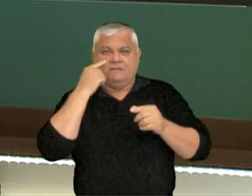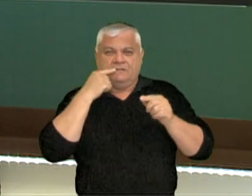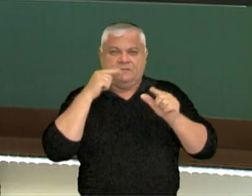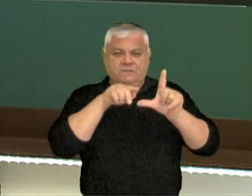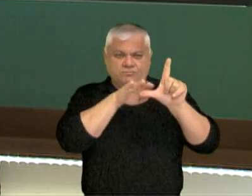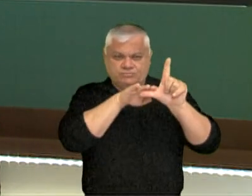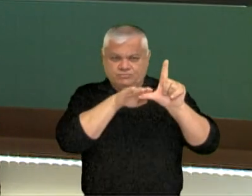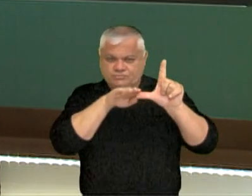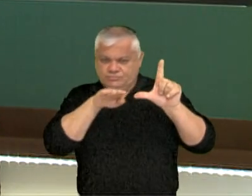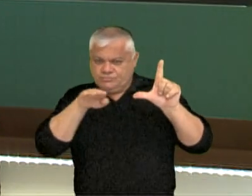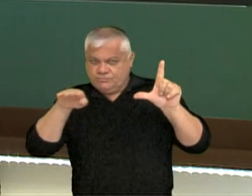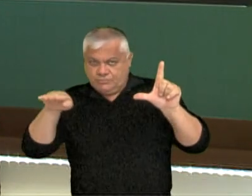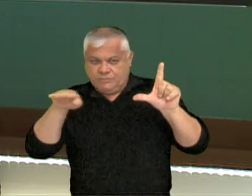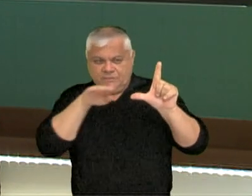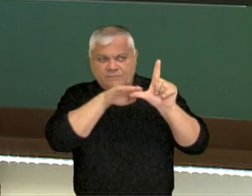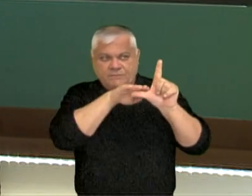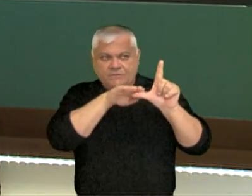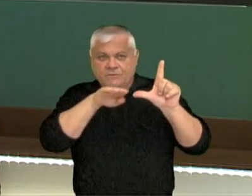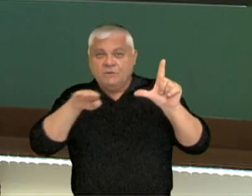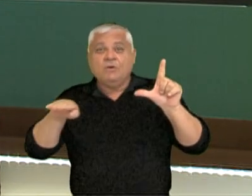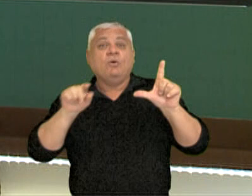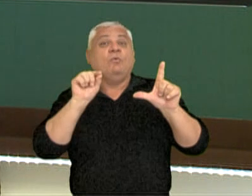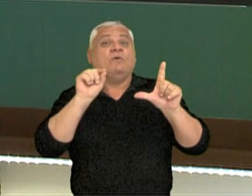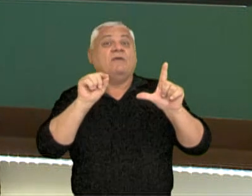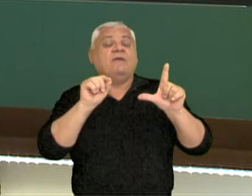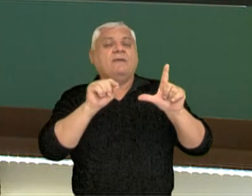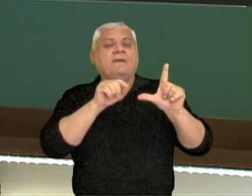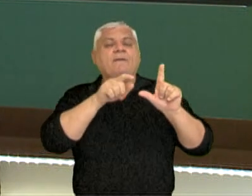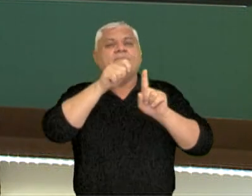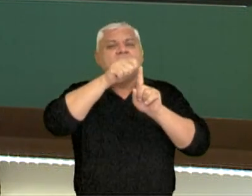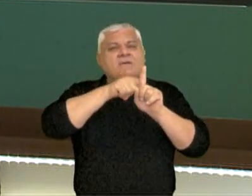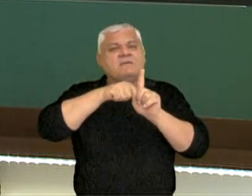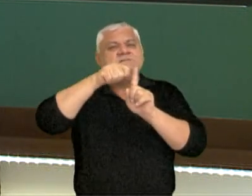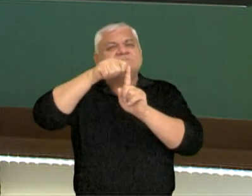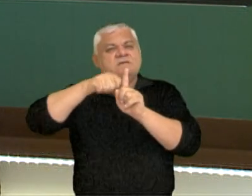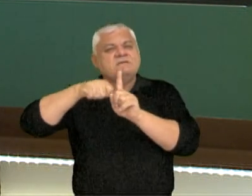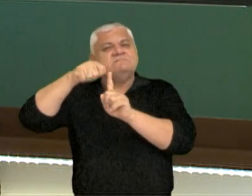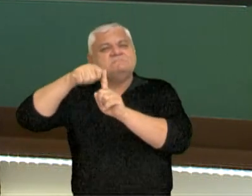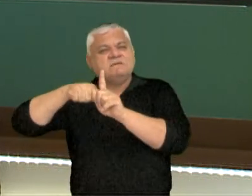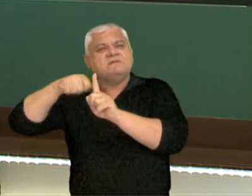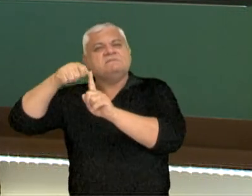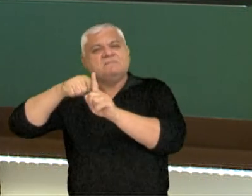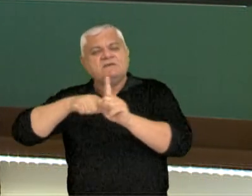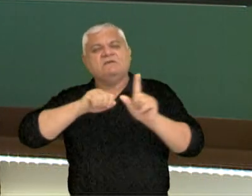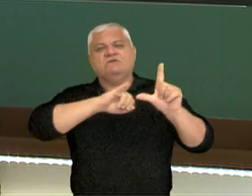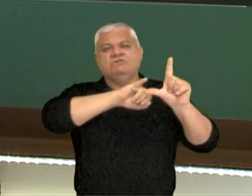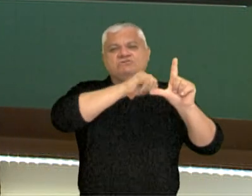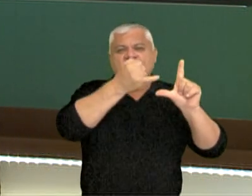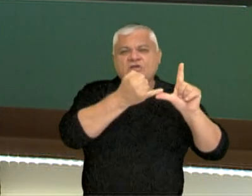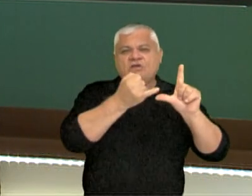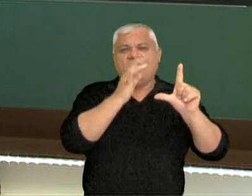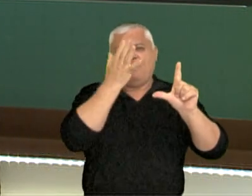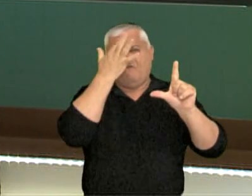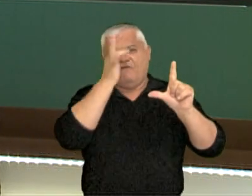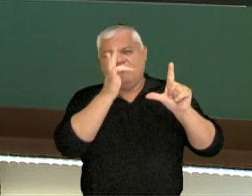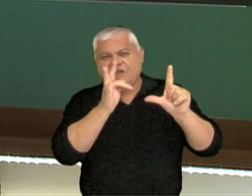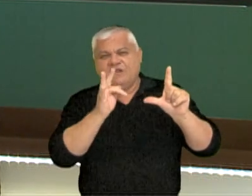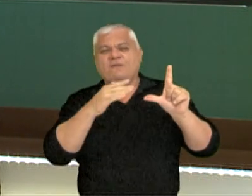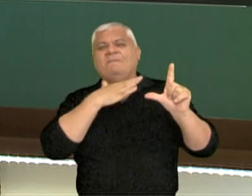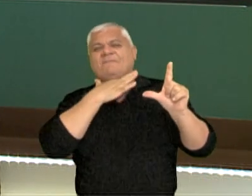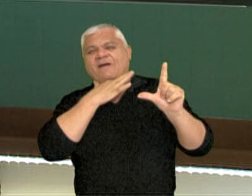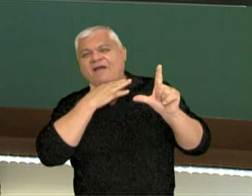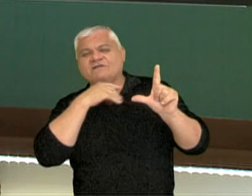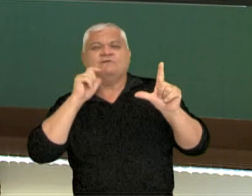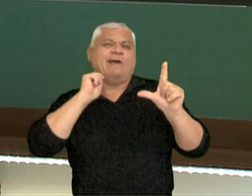eixo horizontal, ó, ele está indicando os meses do ano. Janeiro, fevereiro, março,